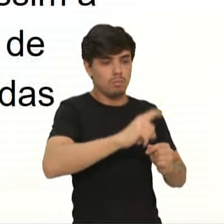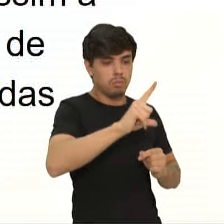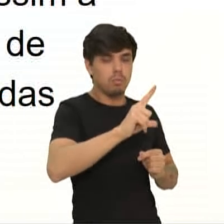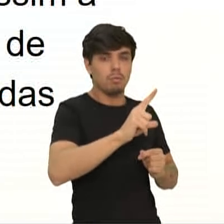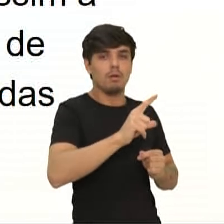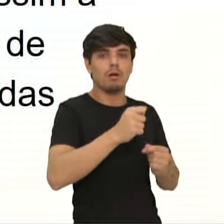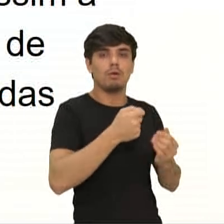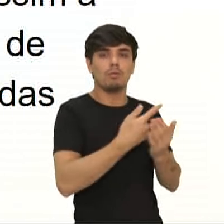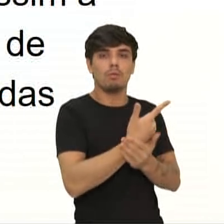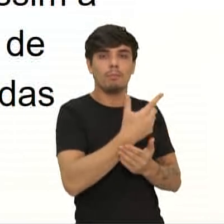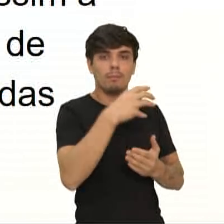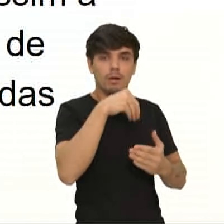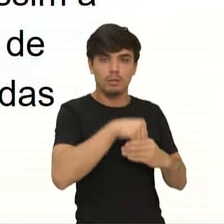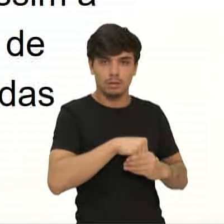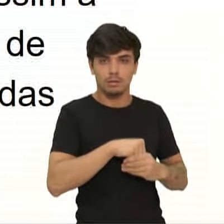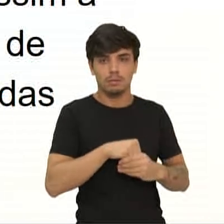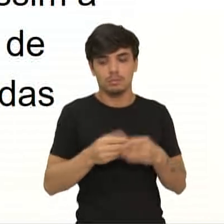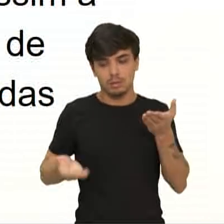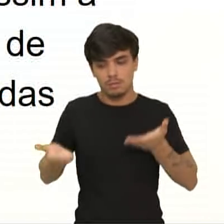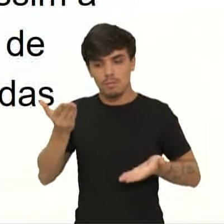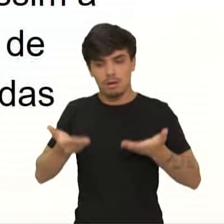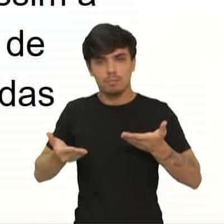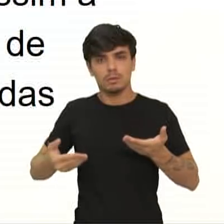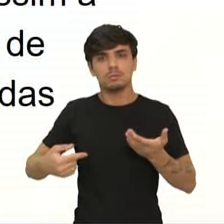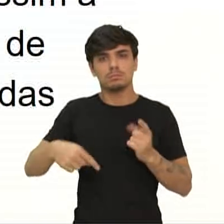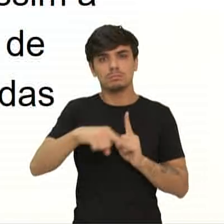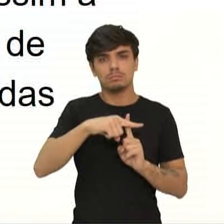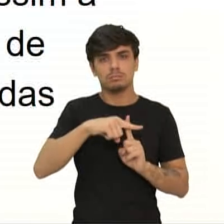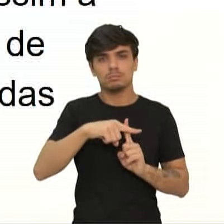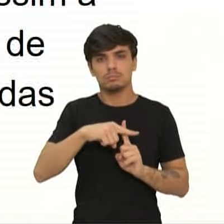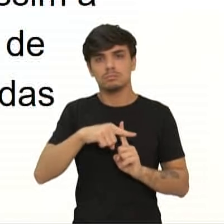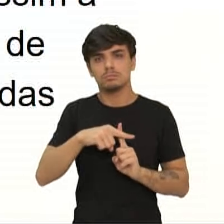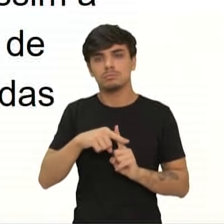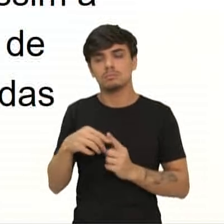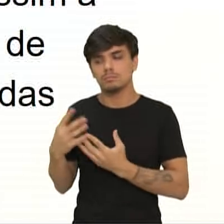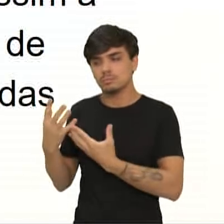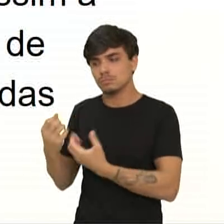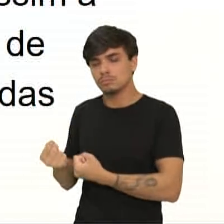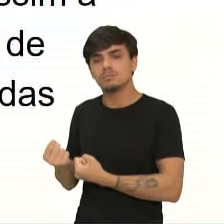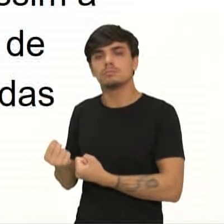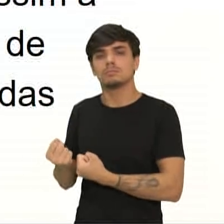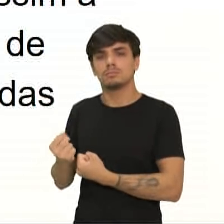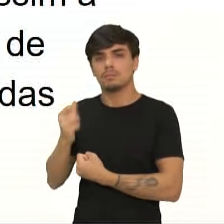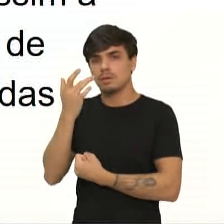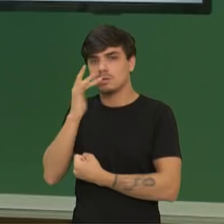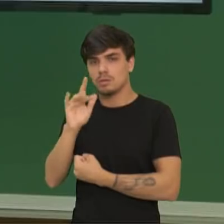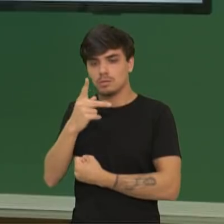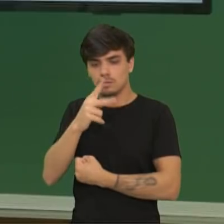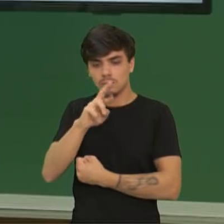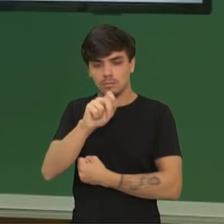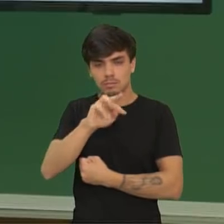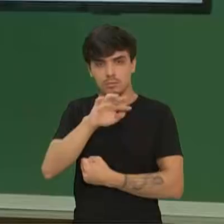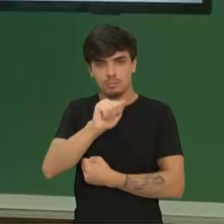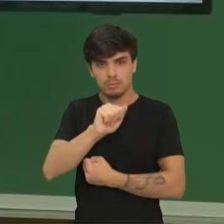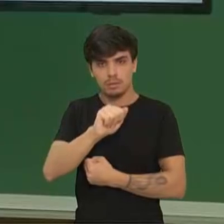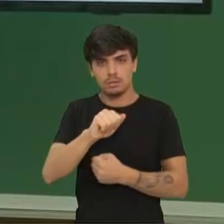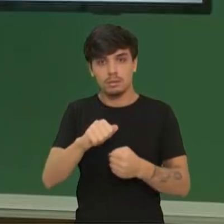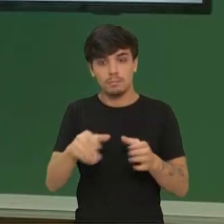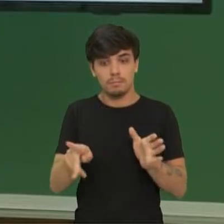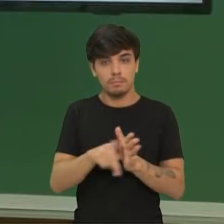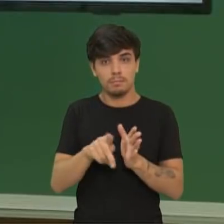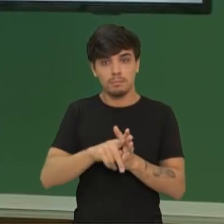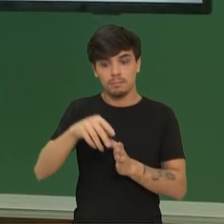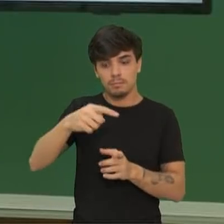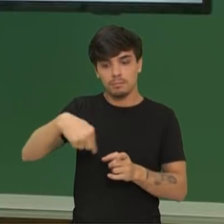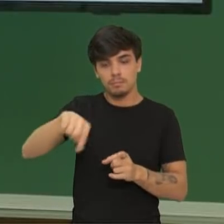ficaria positiva. Era a forma de reter o ouro e a prata do metalismo, certo? No reino,